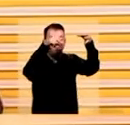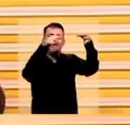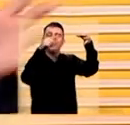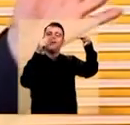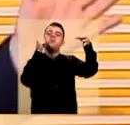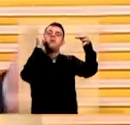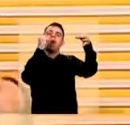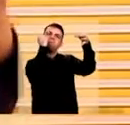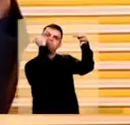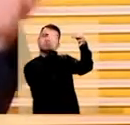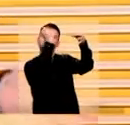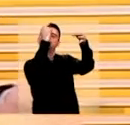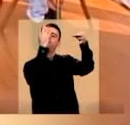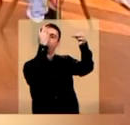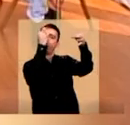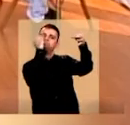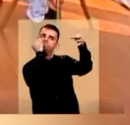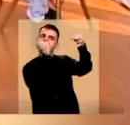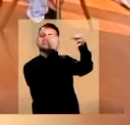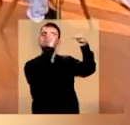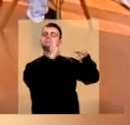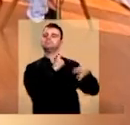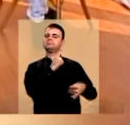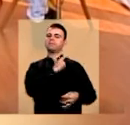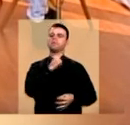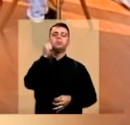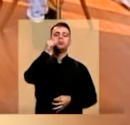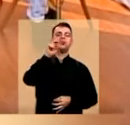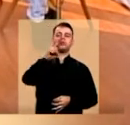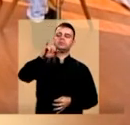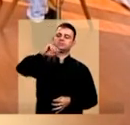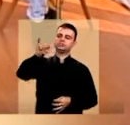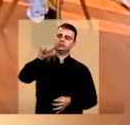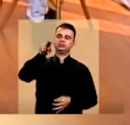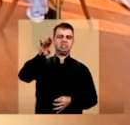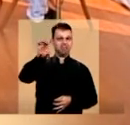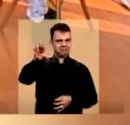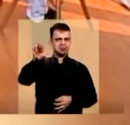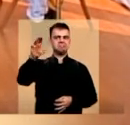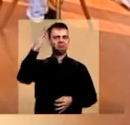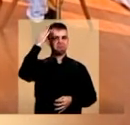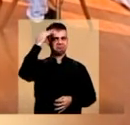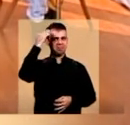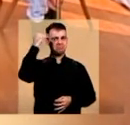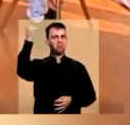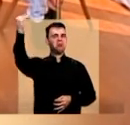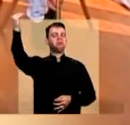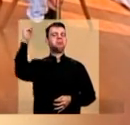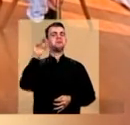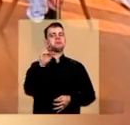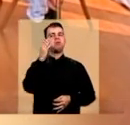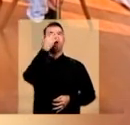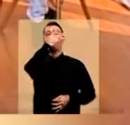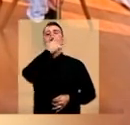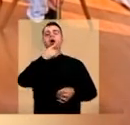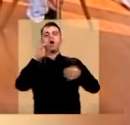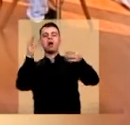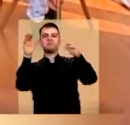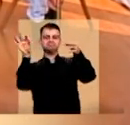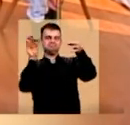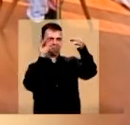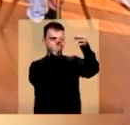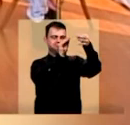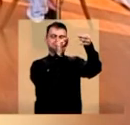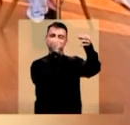Austen, que é um monumento da Inglaterra, agora está lá estampando a nota. é um